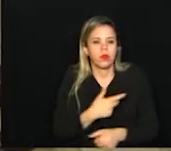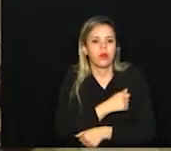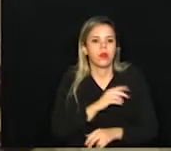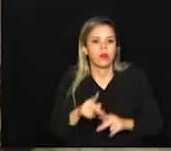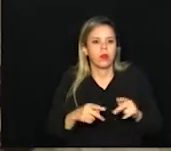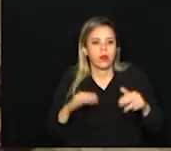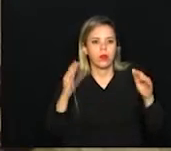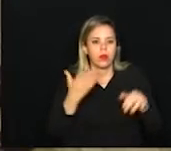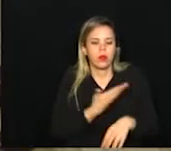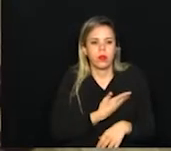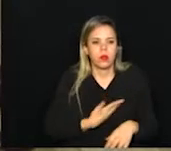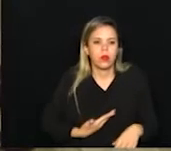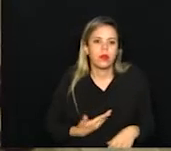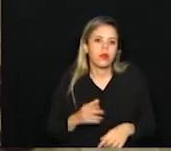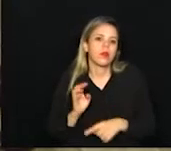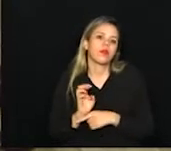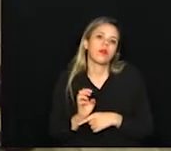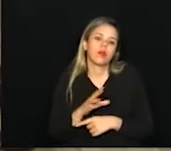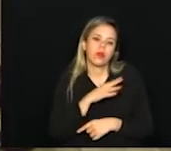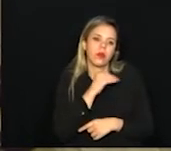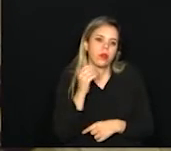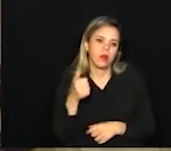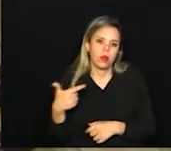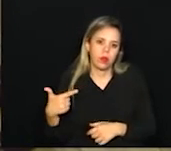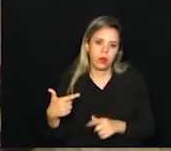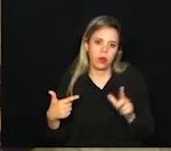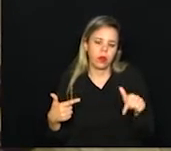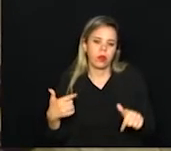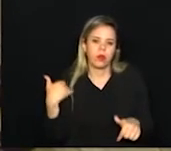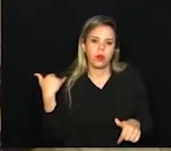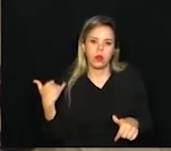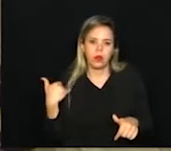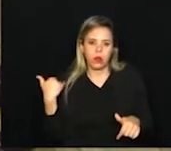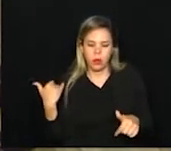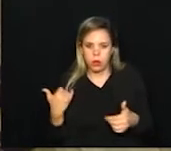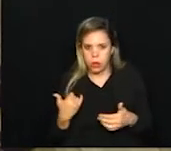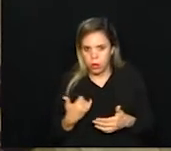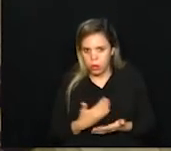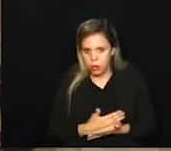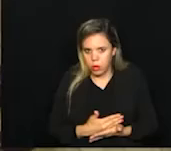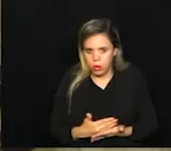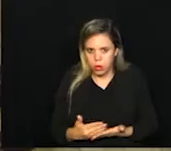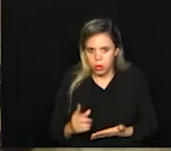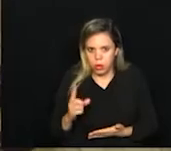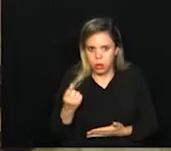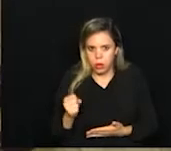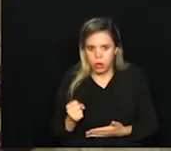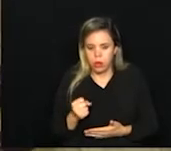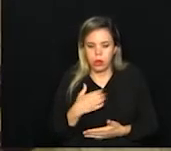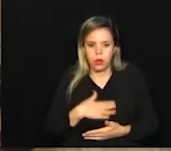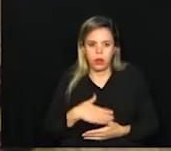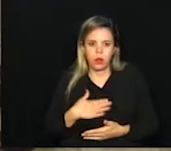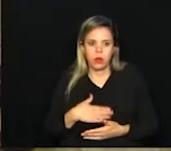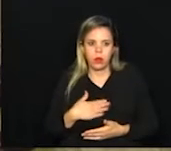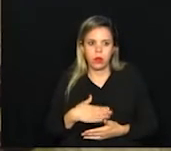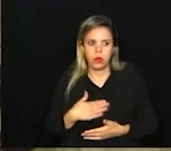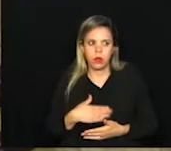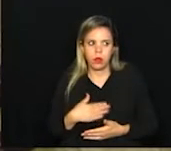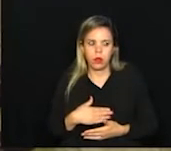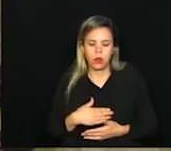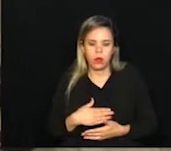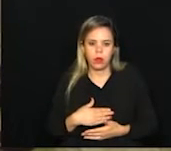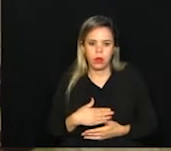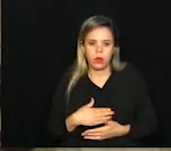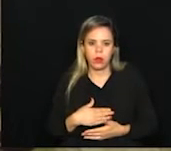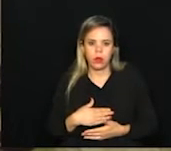adultos do estado, adolescentes de 12 a 17 anos começará no dia 18 de agosto, mas